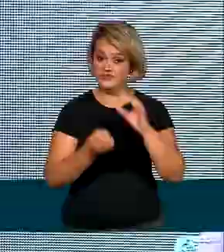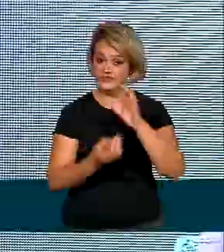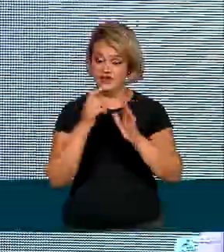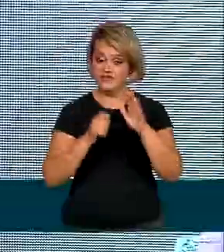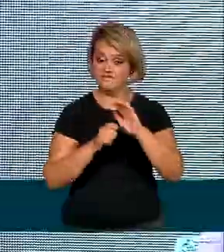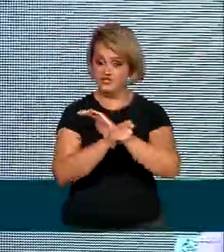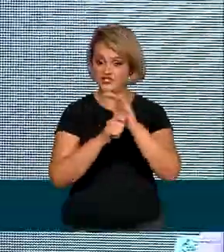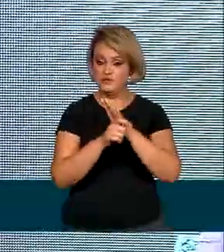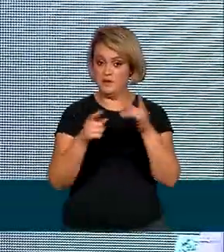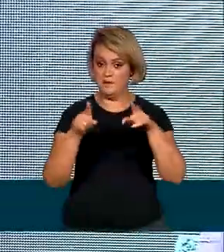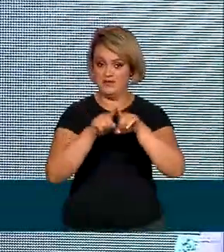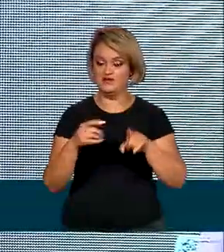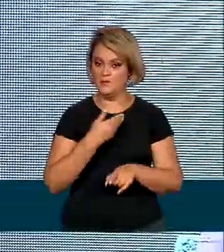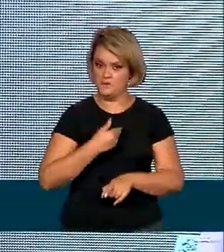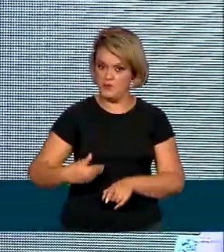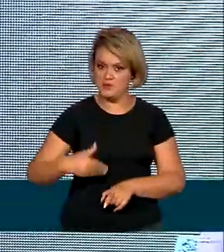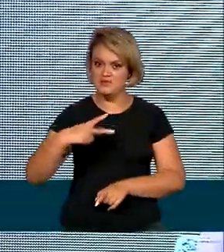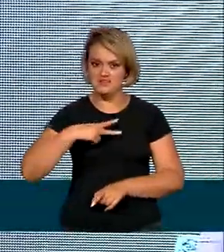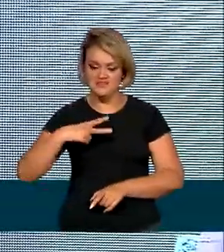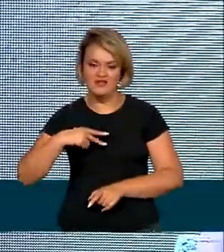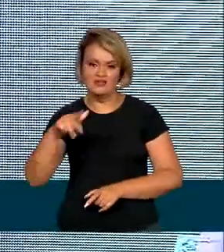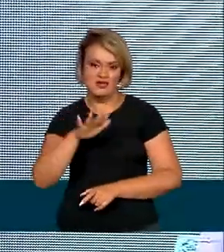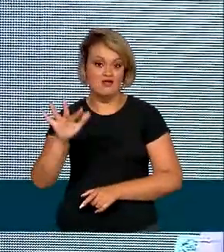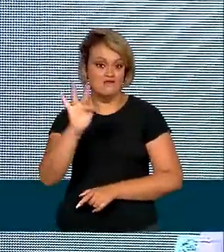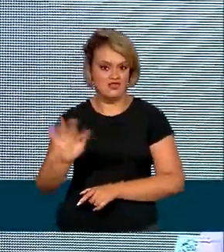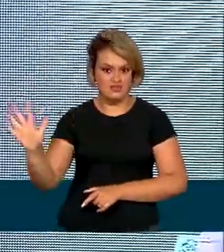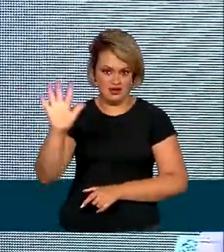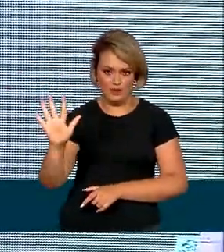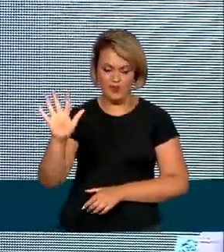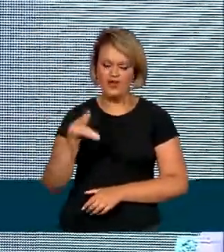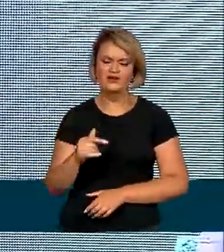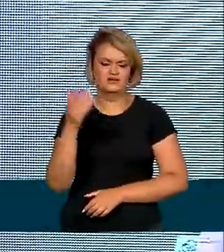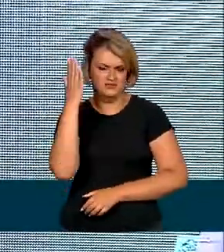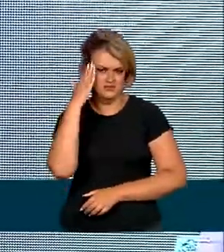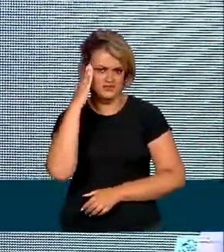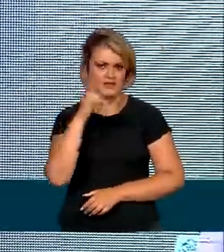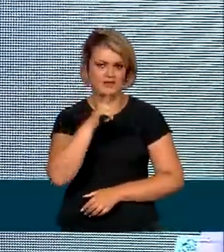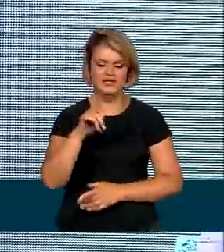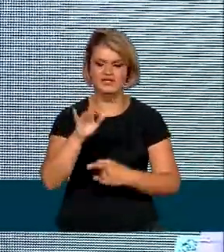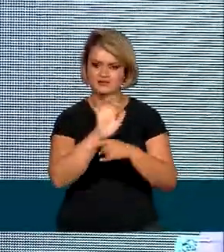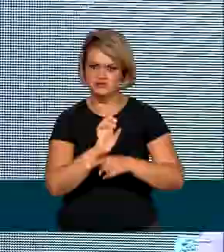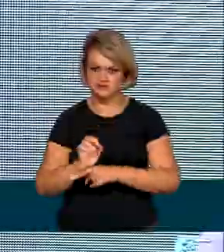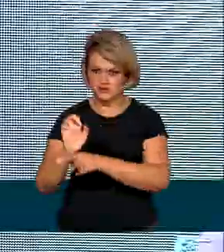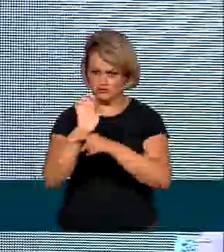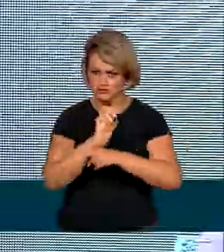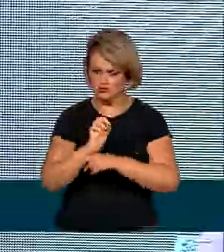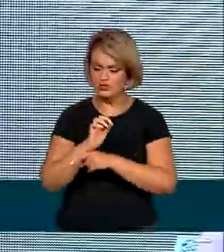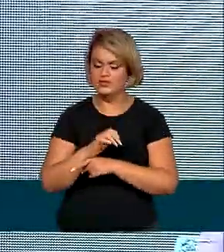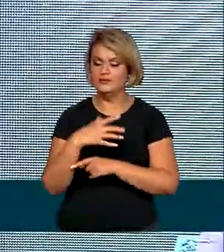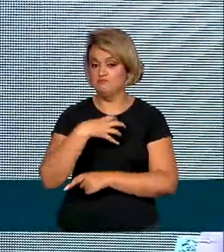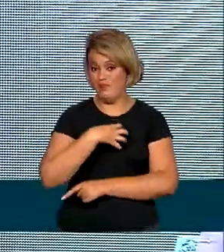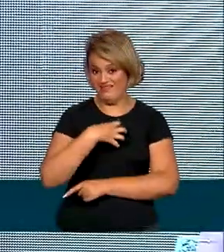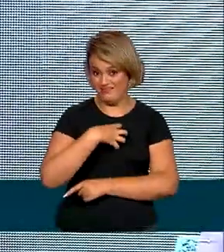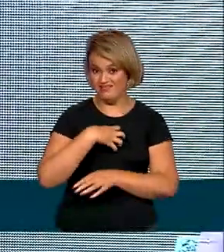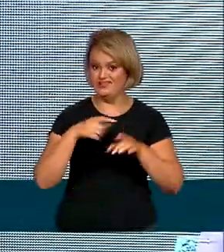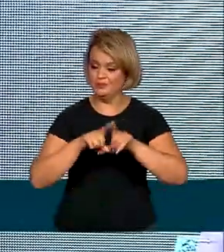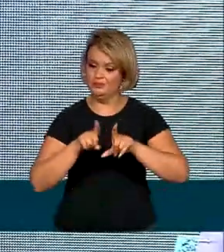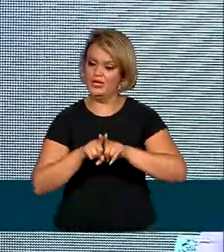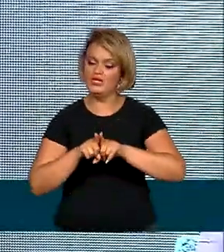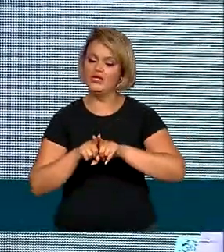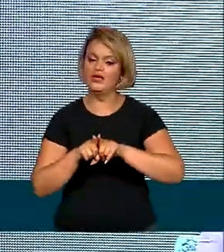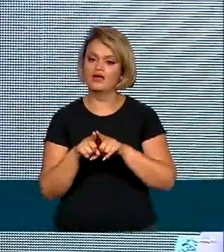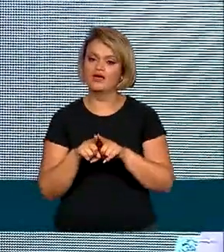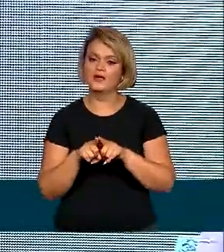parceria público privada do âmbito Federal Todos sabem que muitos estados Inclusive a Bahia